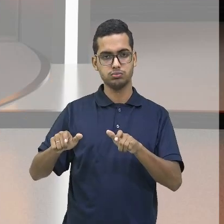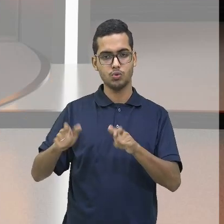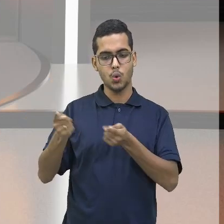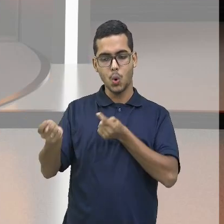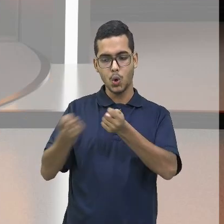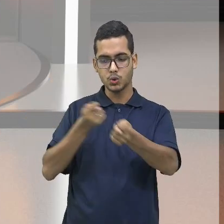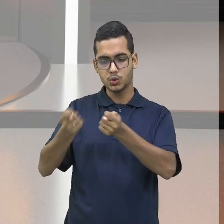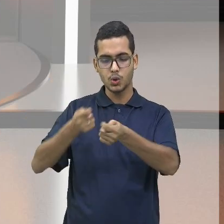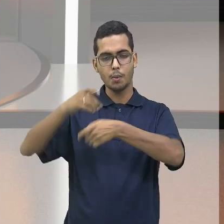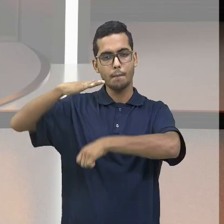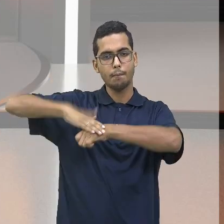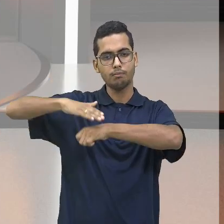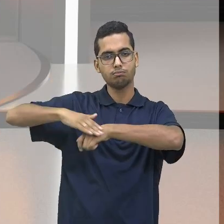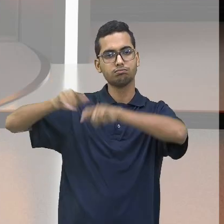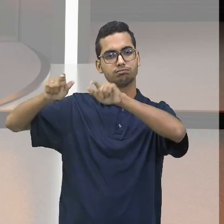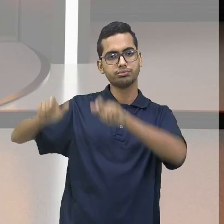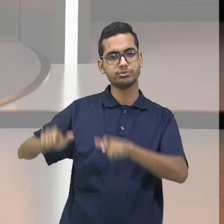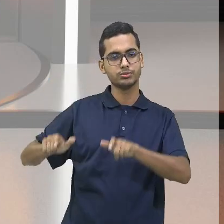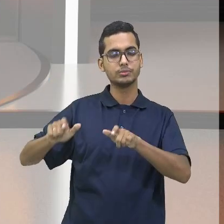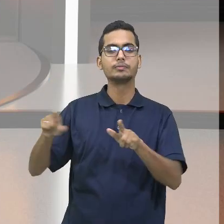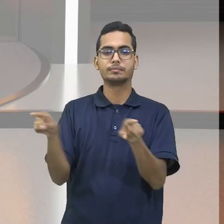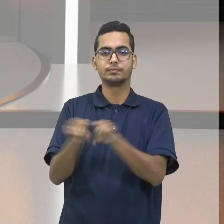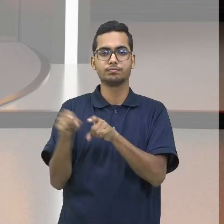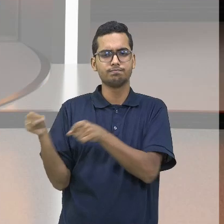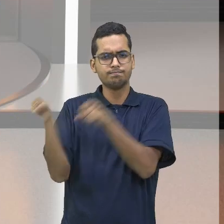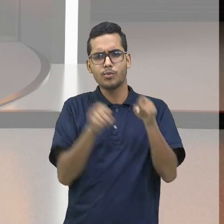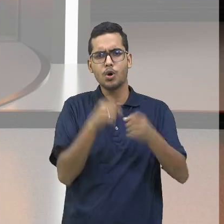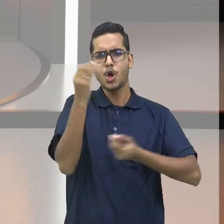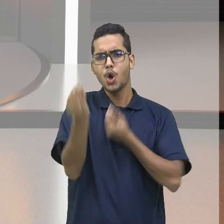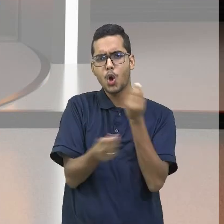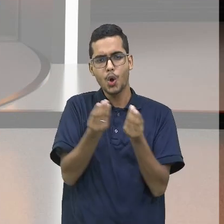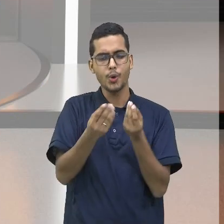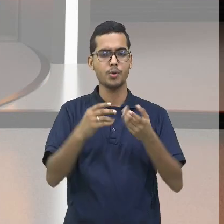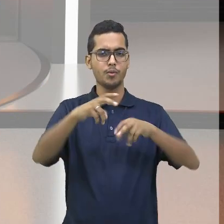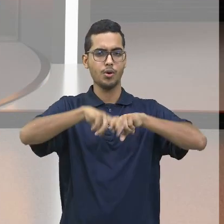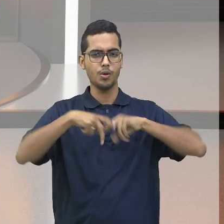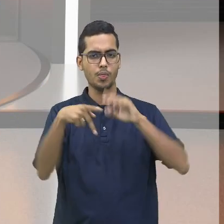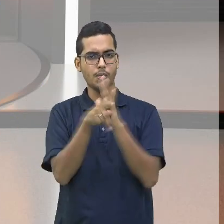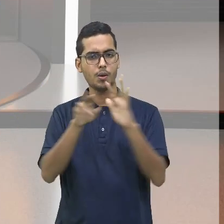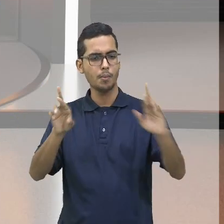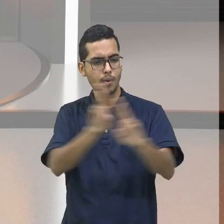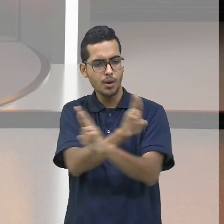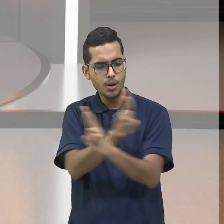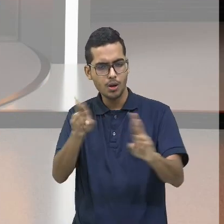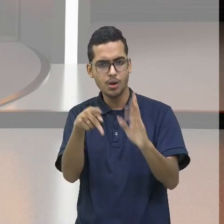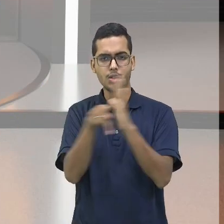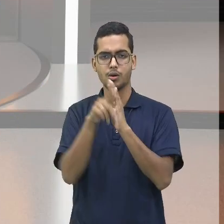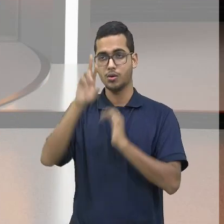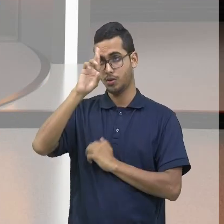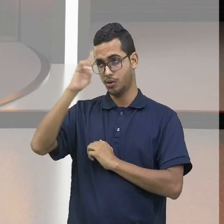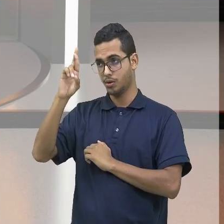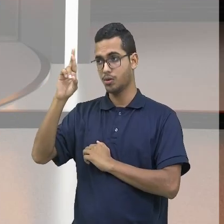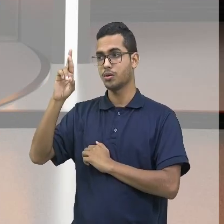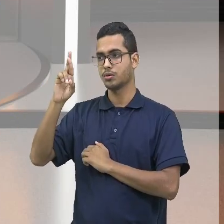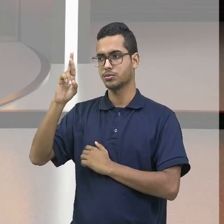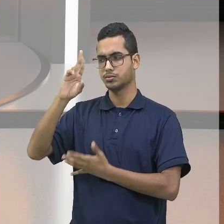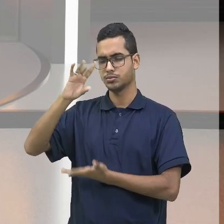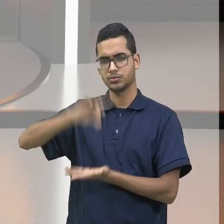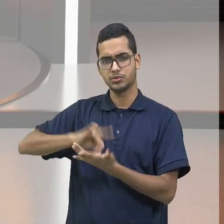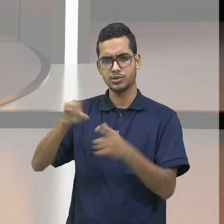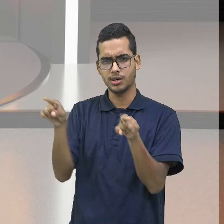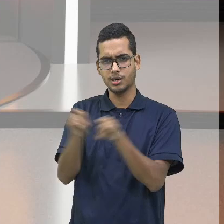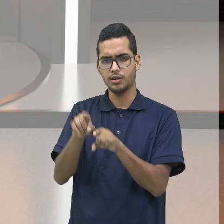E esse poder, ele vem através das relações de suzerania e vassalagem.